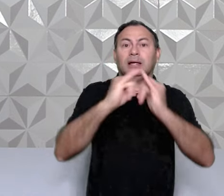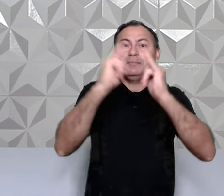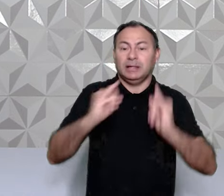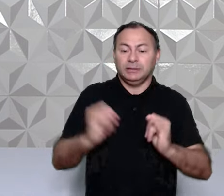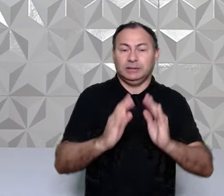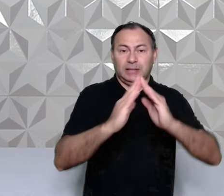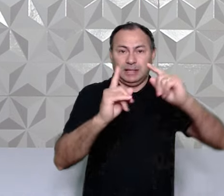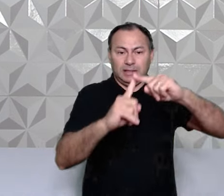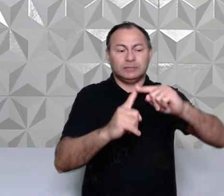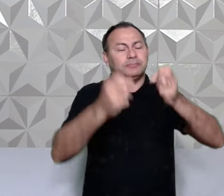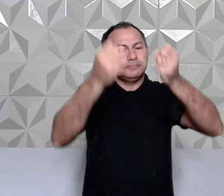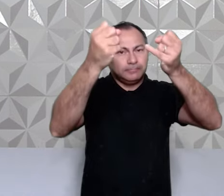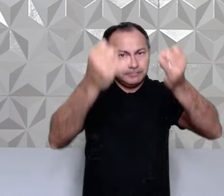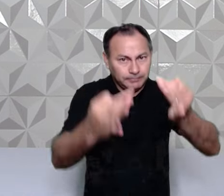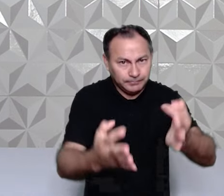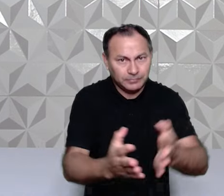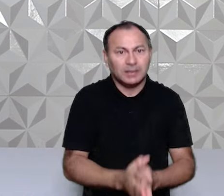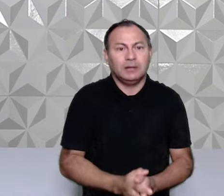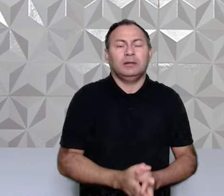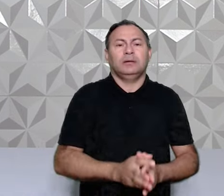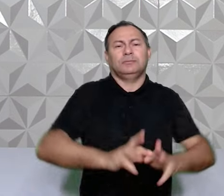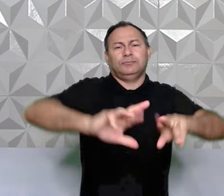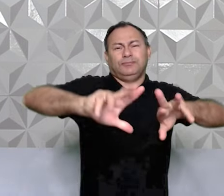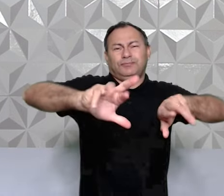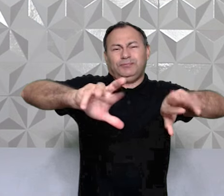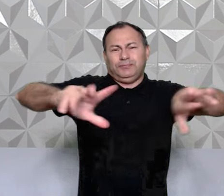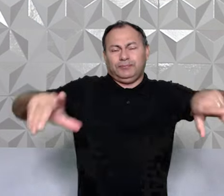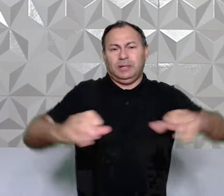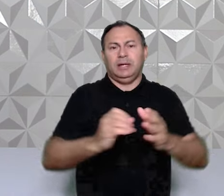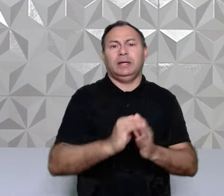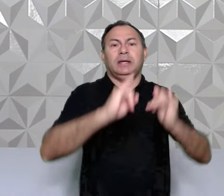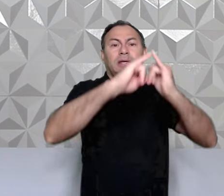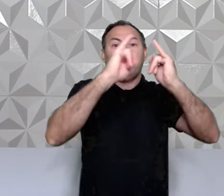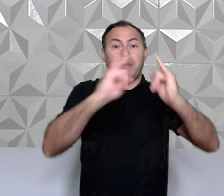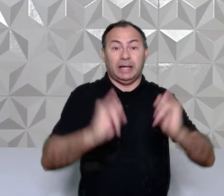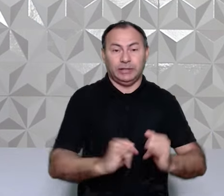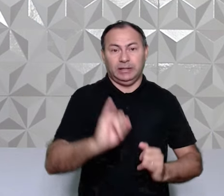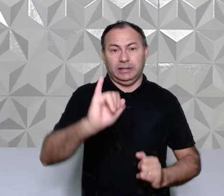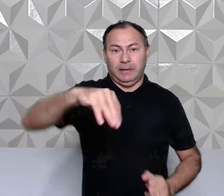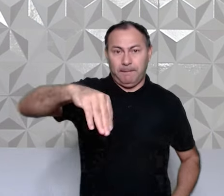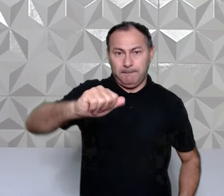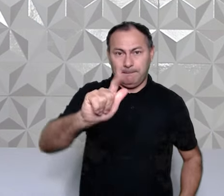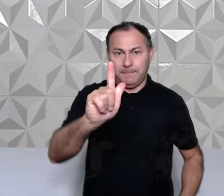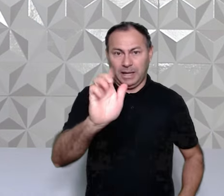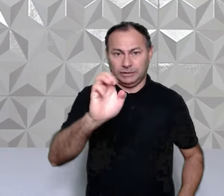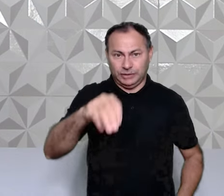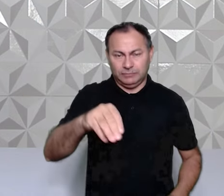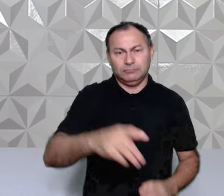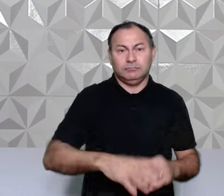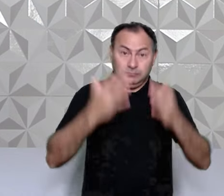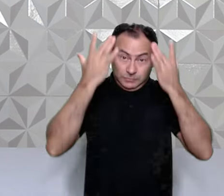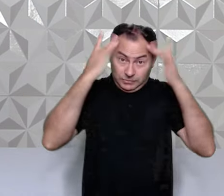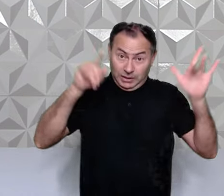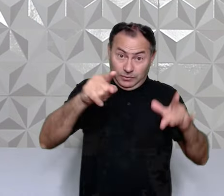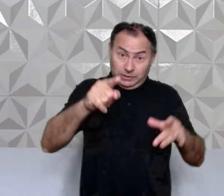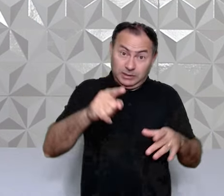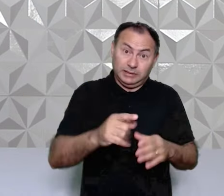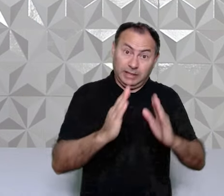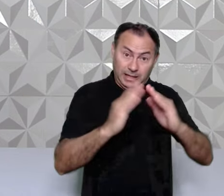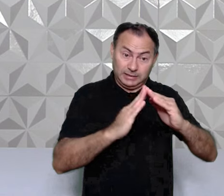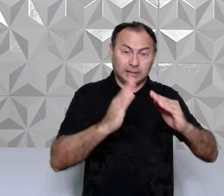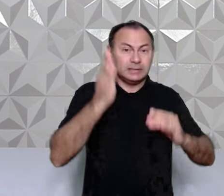igreja sendo explicada através de uma diversidade de imagens. Agora, não sei se você de